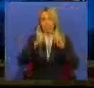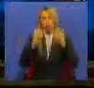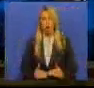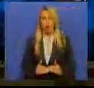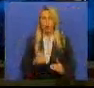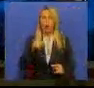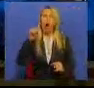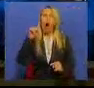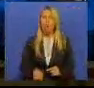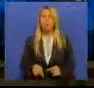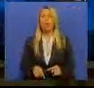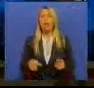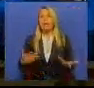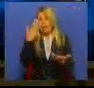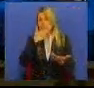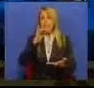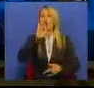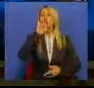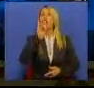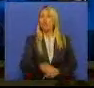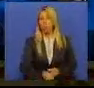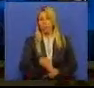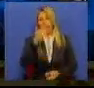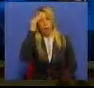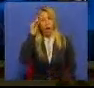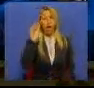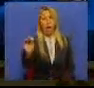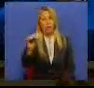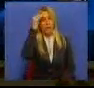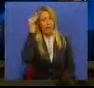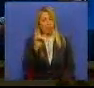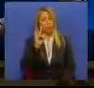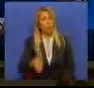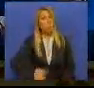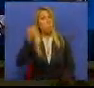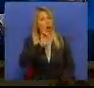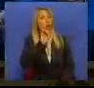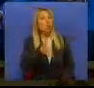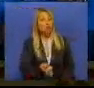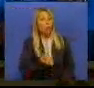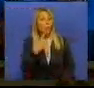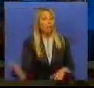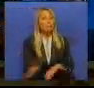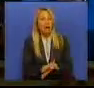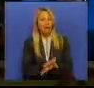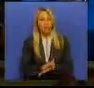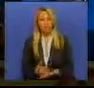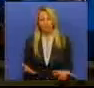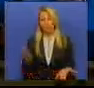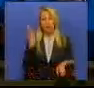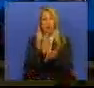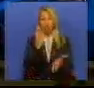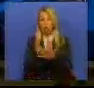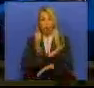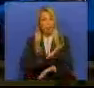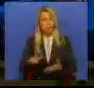se há chumbos, desaconselham-se os professores de reter os alunos. Escola sem assiduidade,